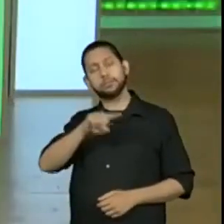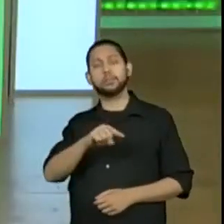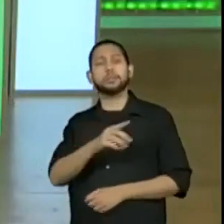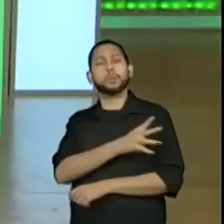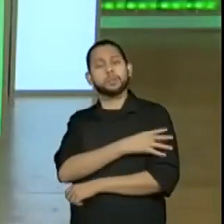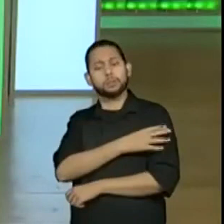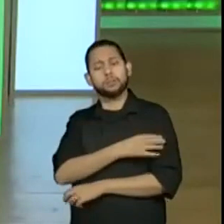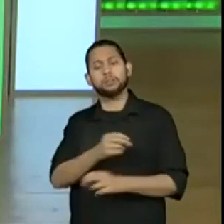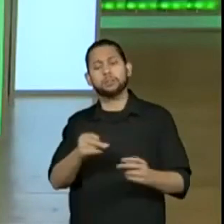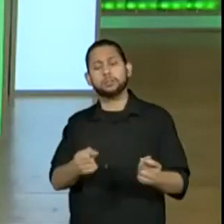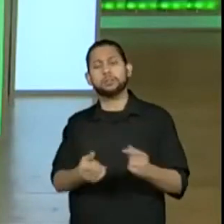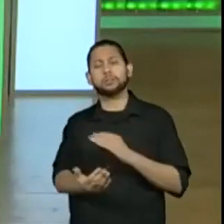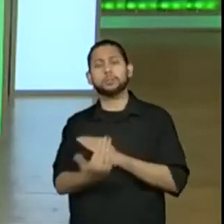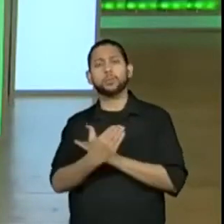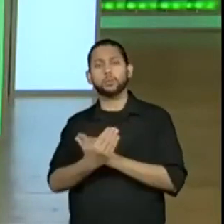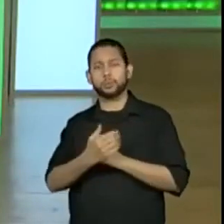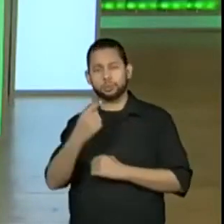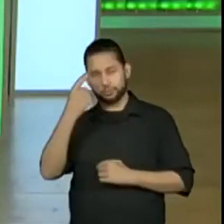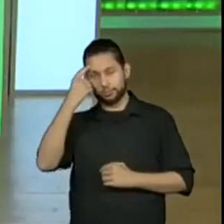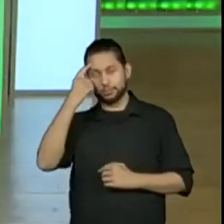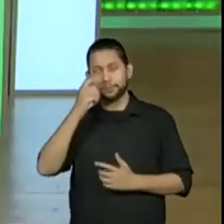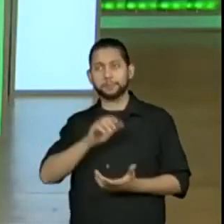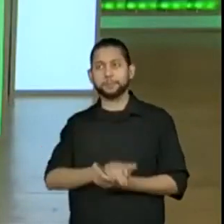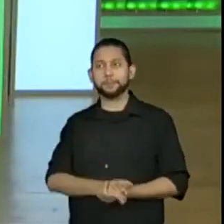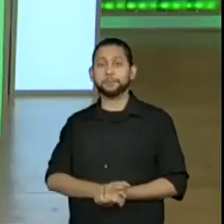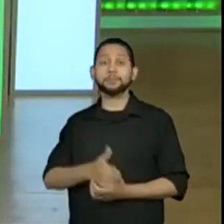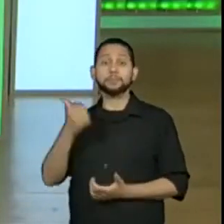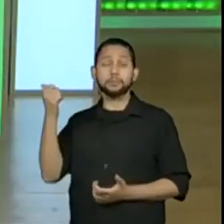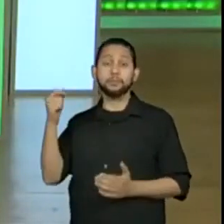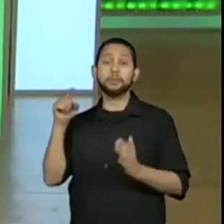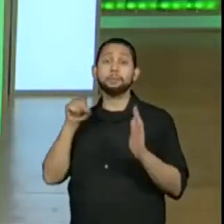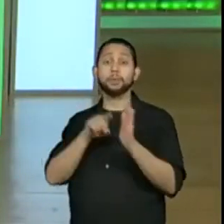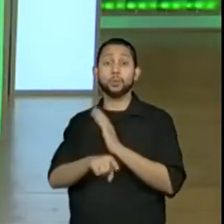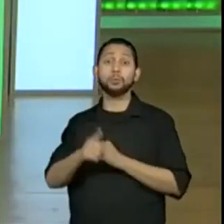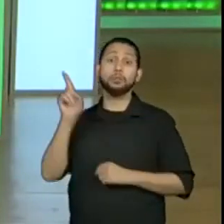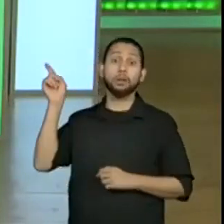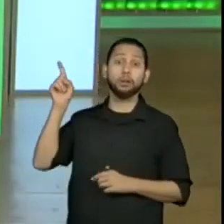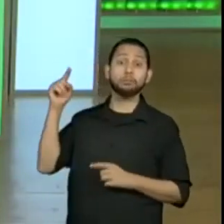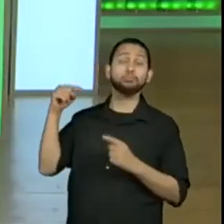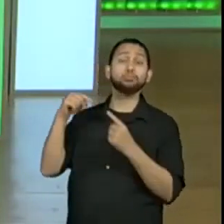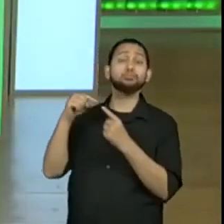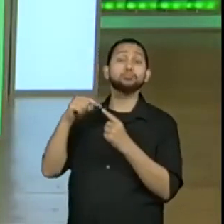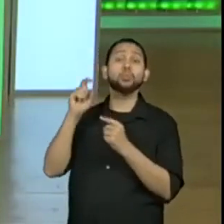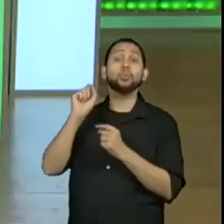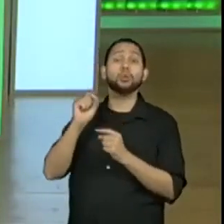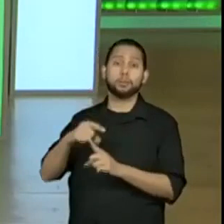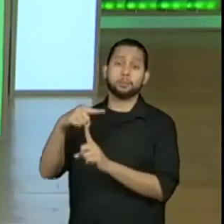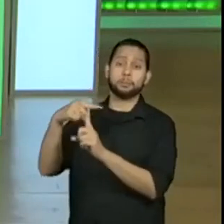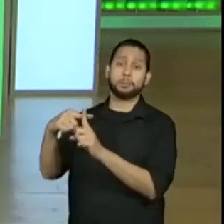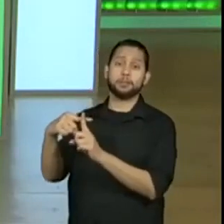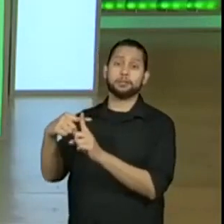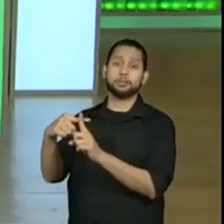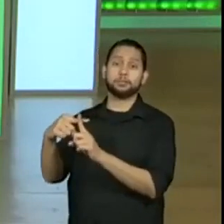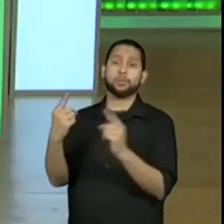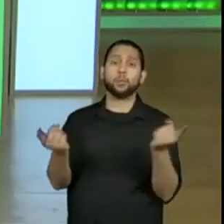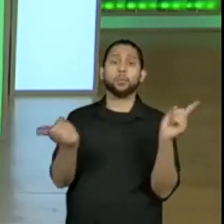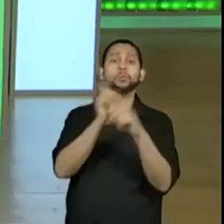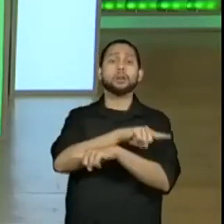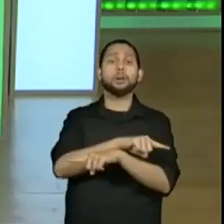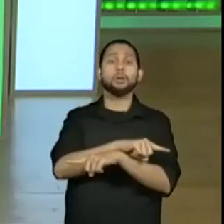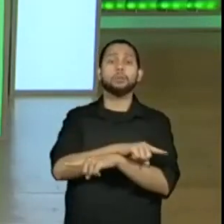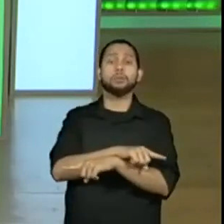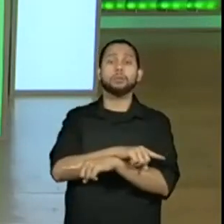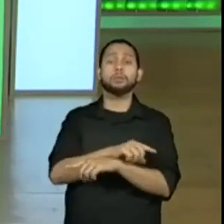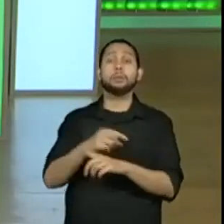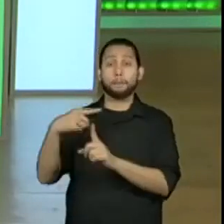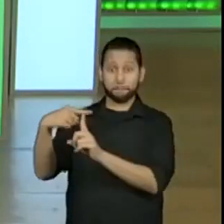junto comigo aqui, vamos pensar junto. Se essa questão é uma questão de adição, qual é a operação contrária